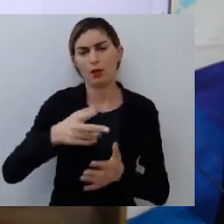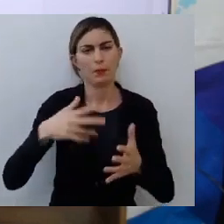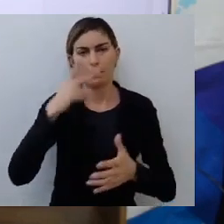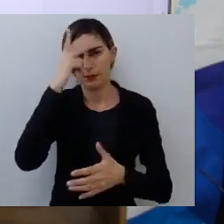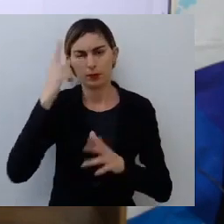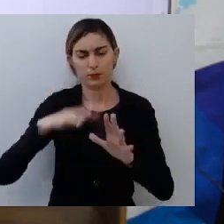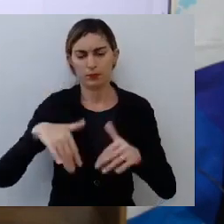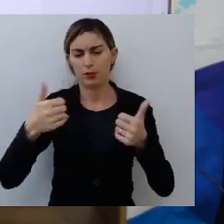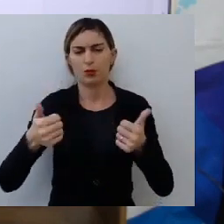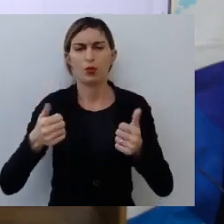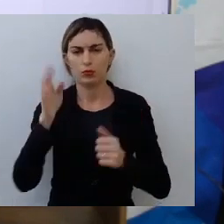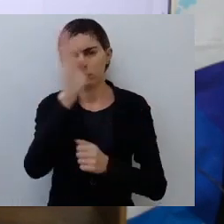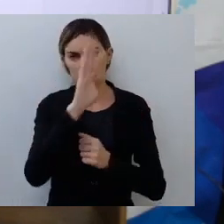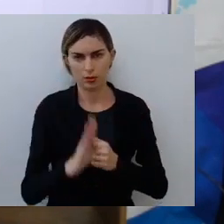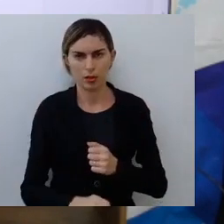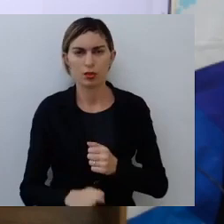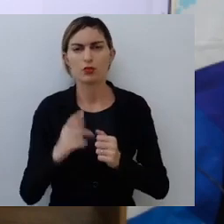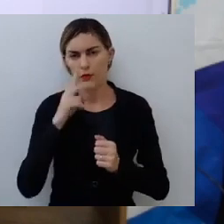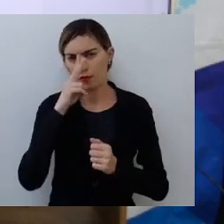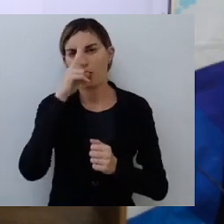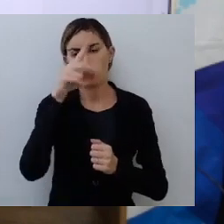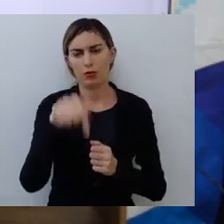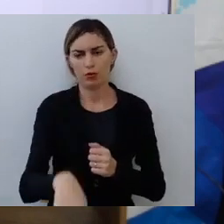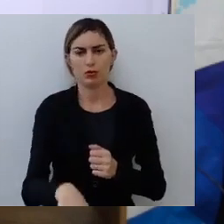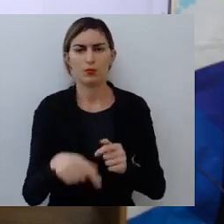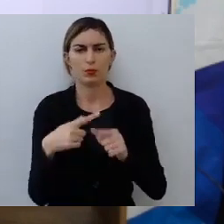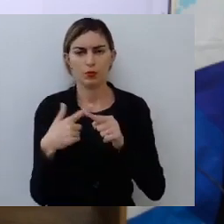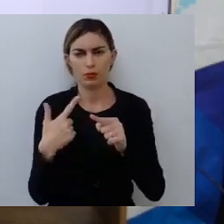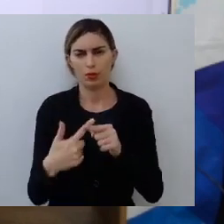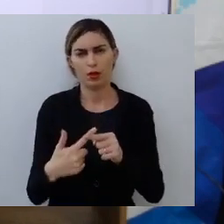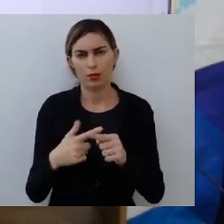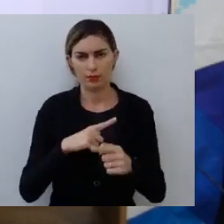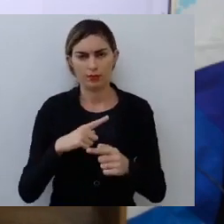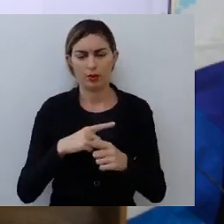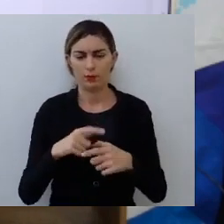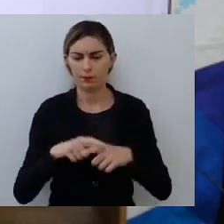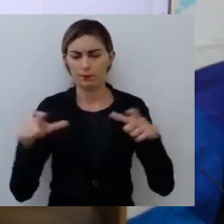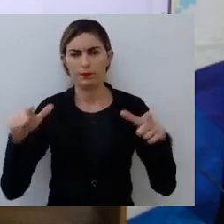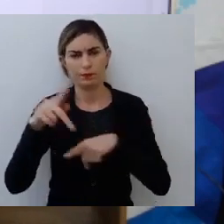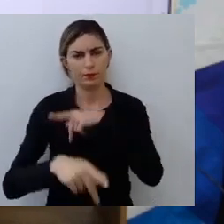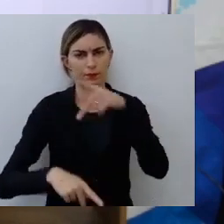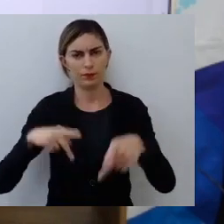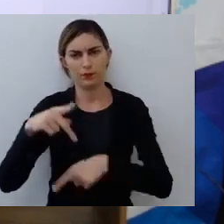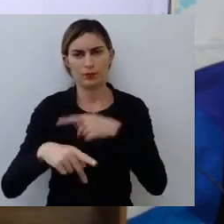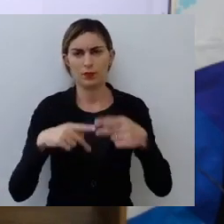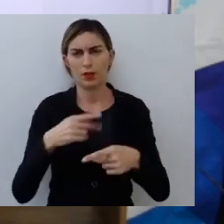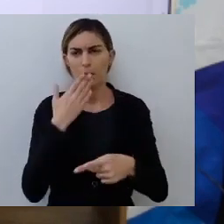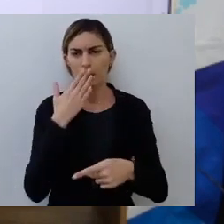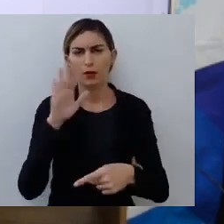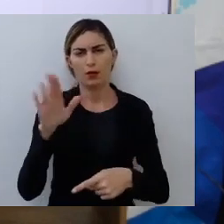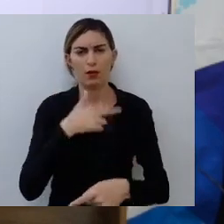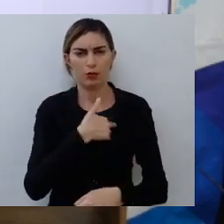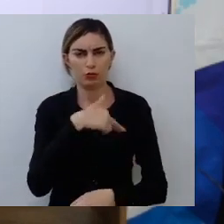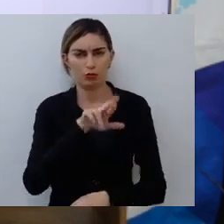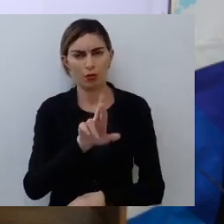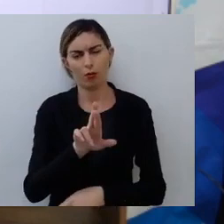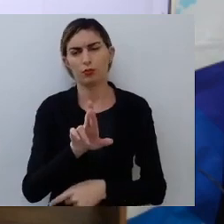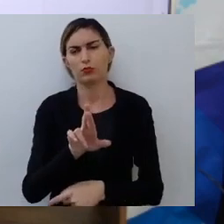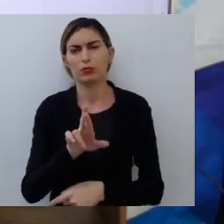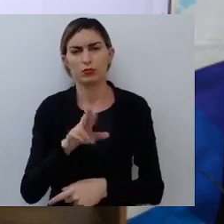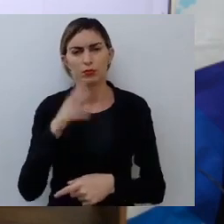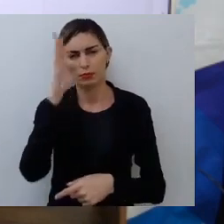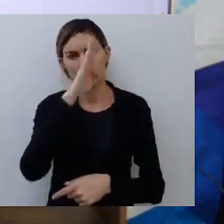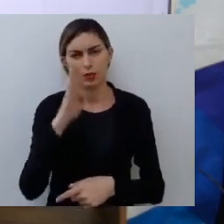melhor. No Brasil, ela é muito forte porque, em número de pessoas declaradamente religiosas,